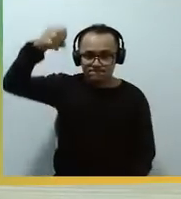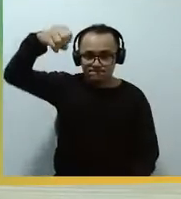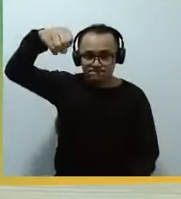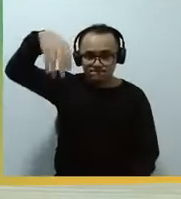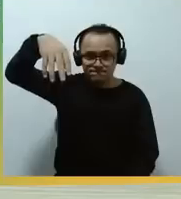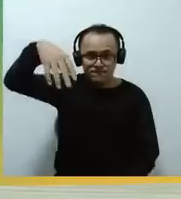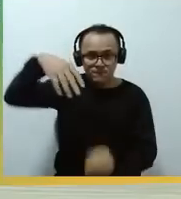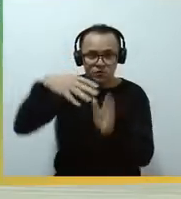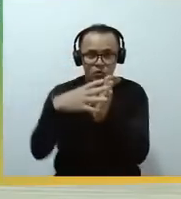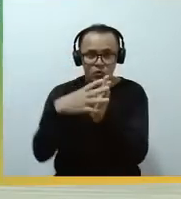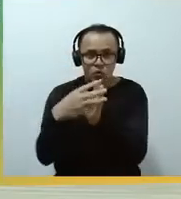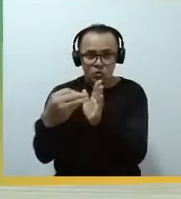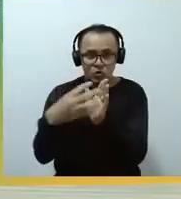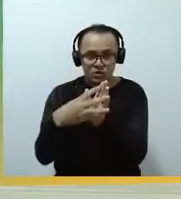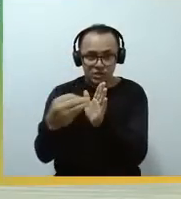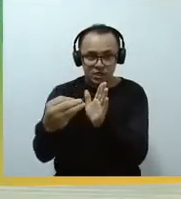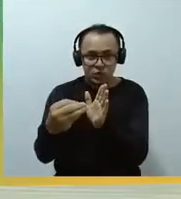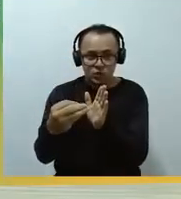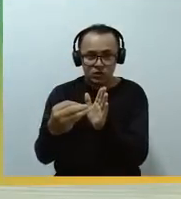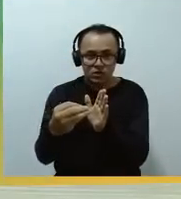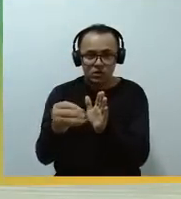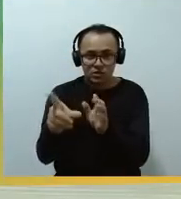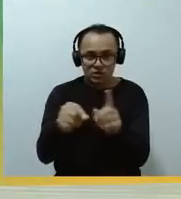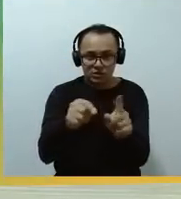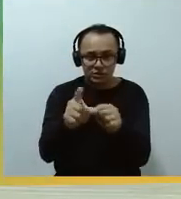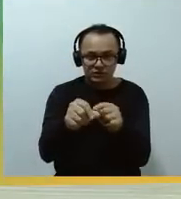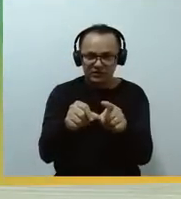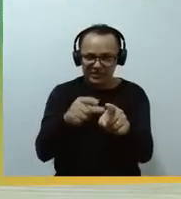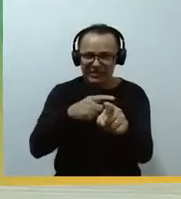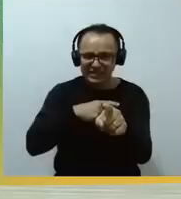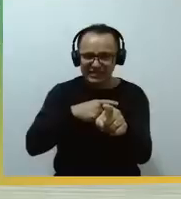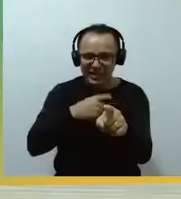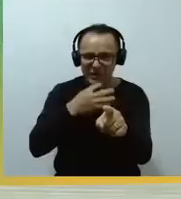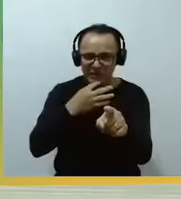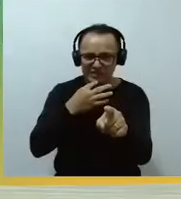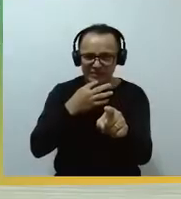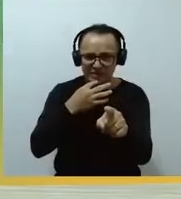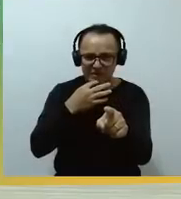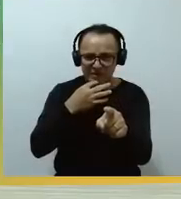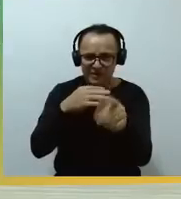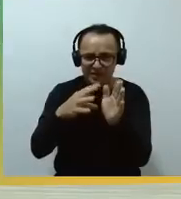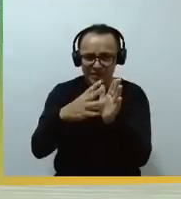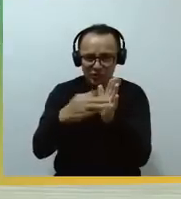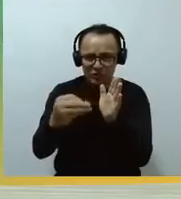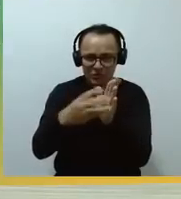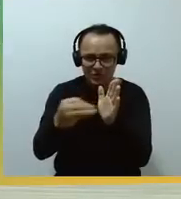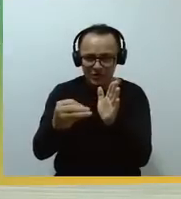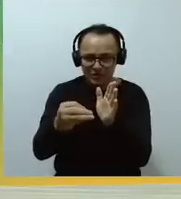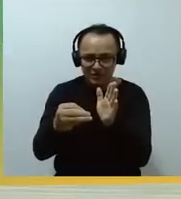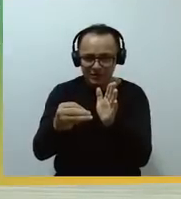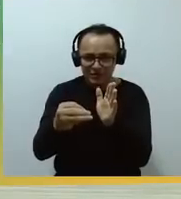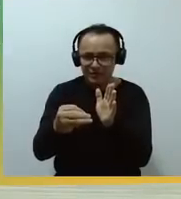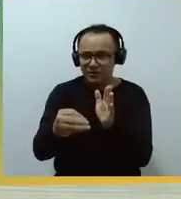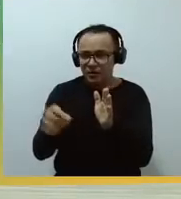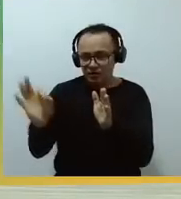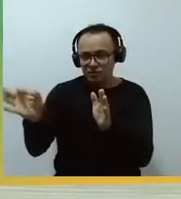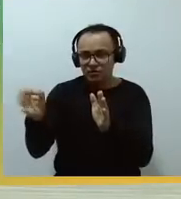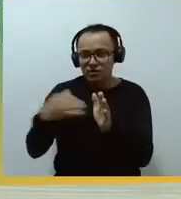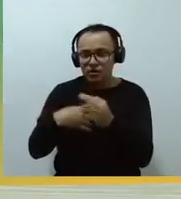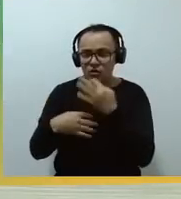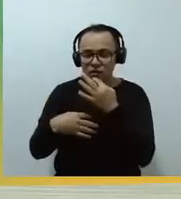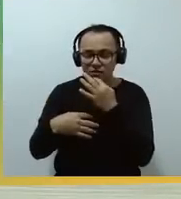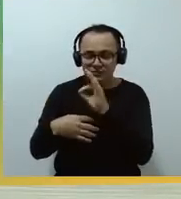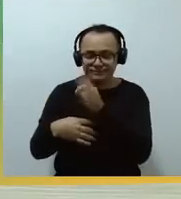licitação, o senhor tem conhecimento dos modelos de licitação? Sim, tem, né? Tem, participou tem. Muito tempo sim, da administração pública. Perfeito. O modelo de